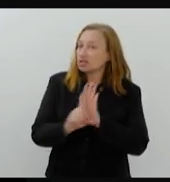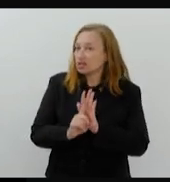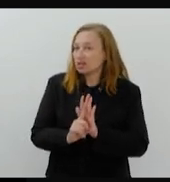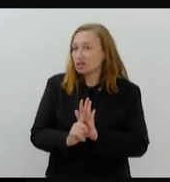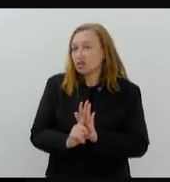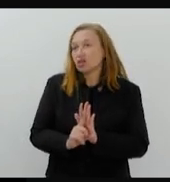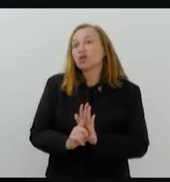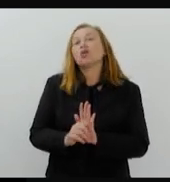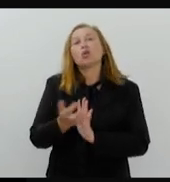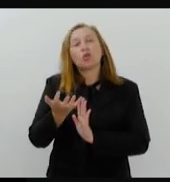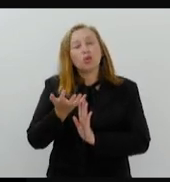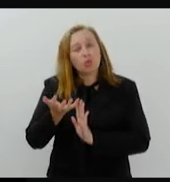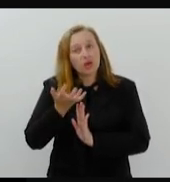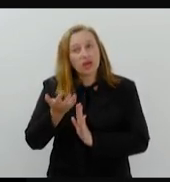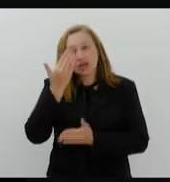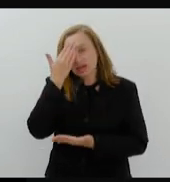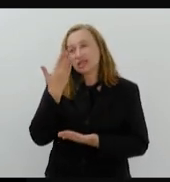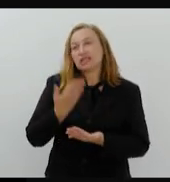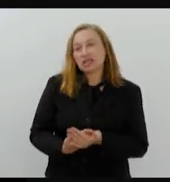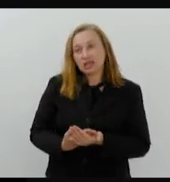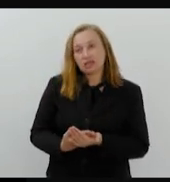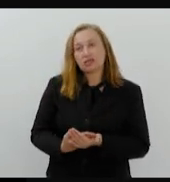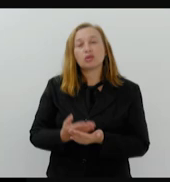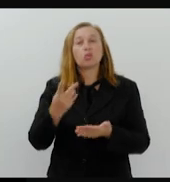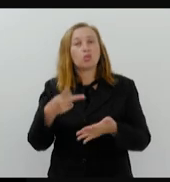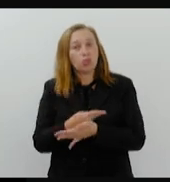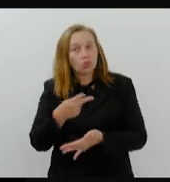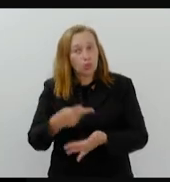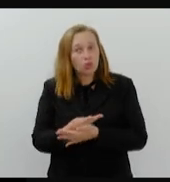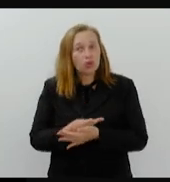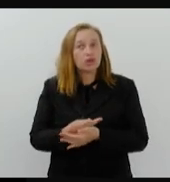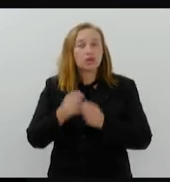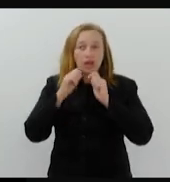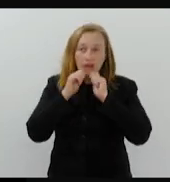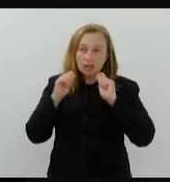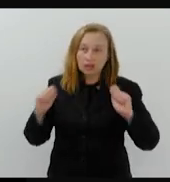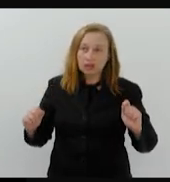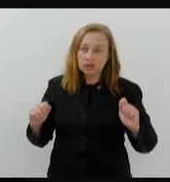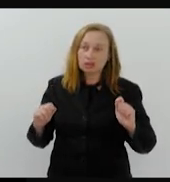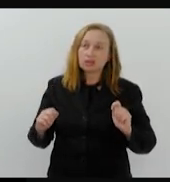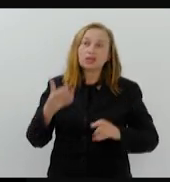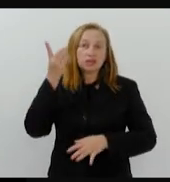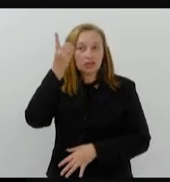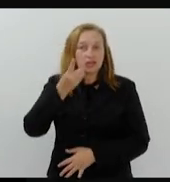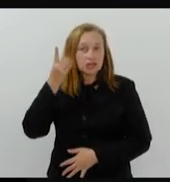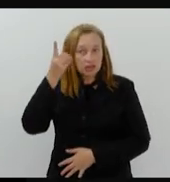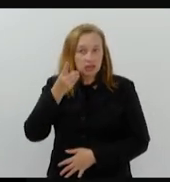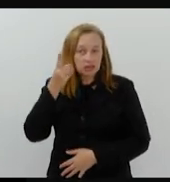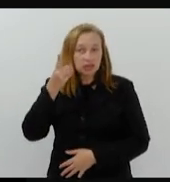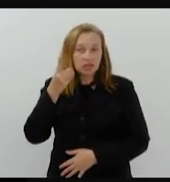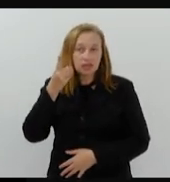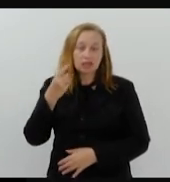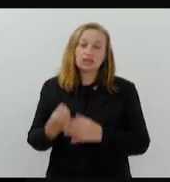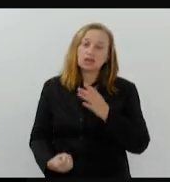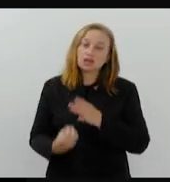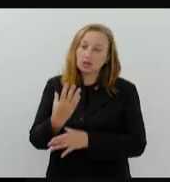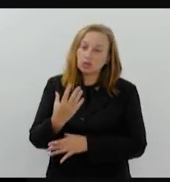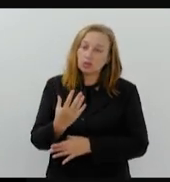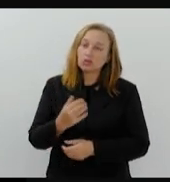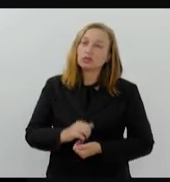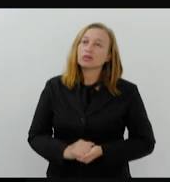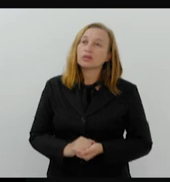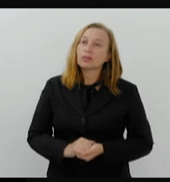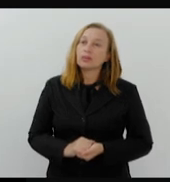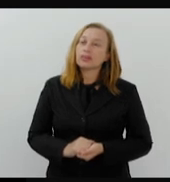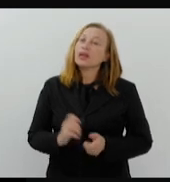legislativa, que eu quero crer que tenha sido um equívoco da assessoria do deputado autor da matéria no que diz